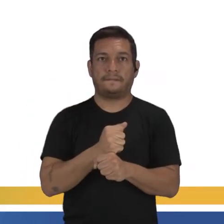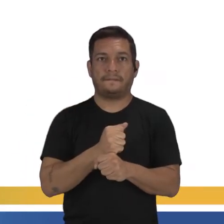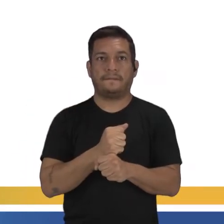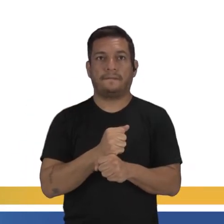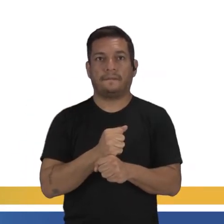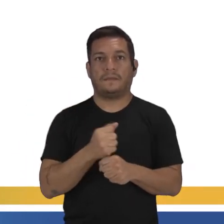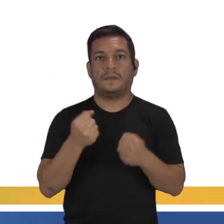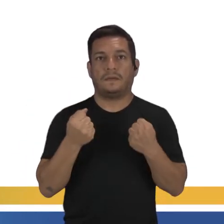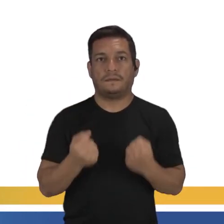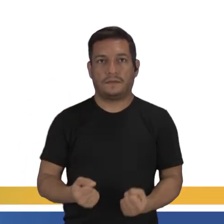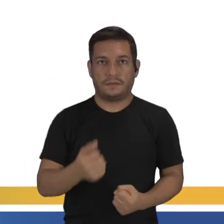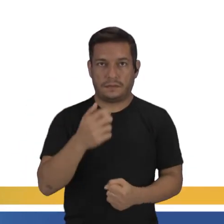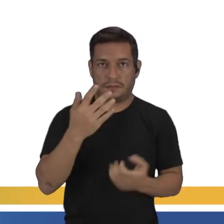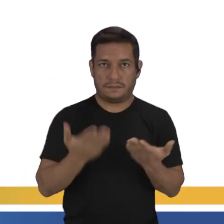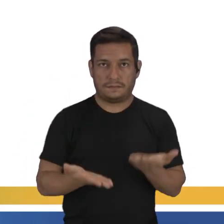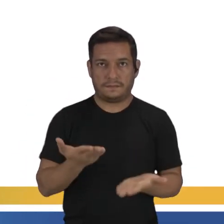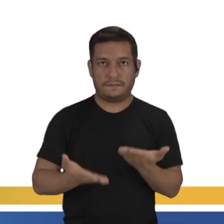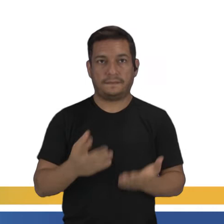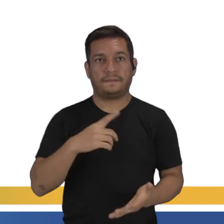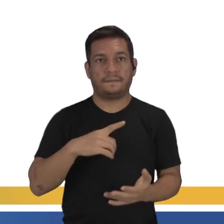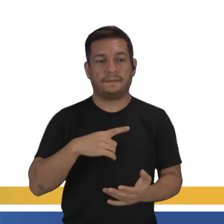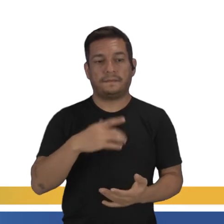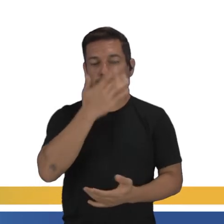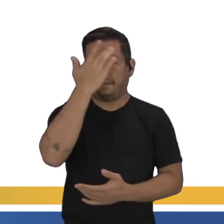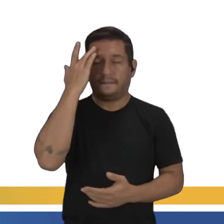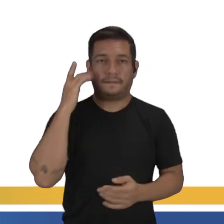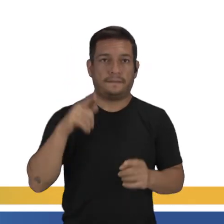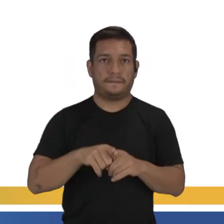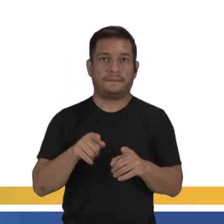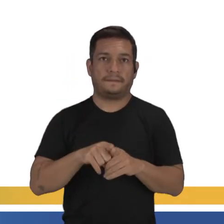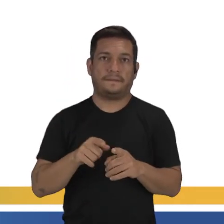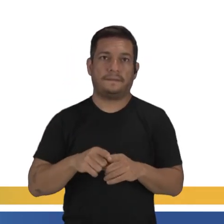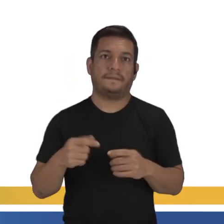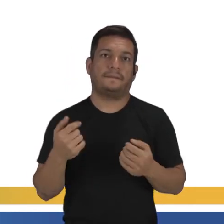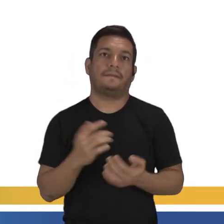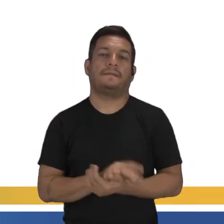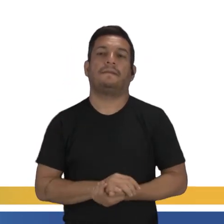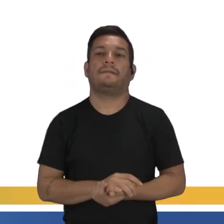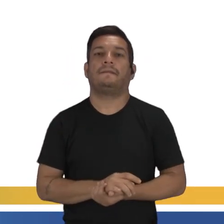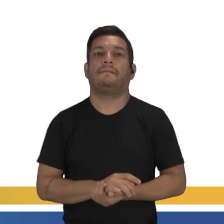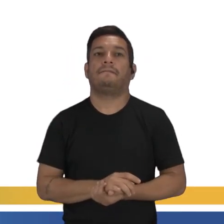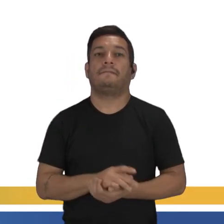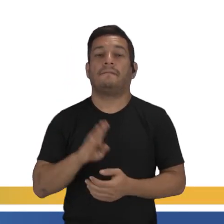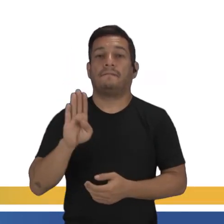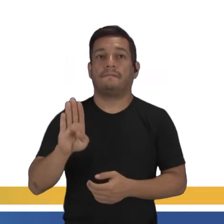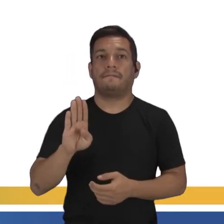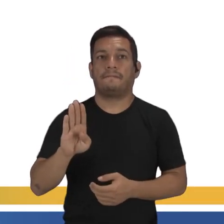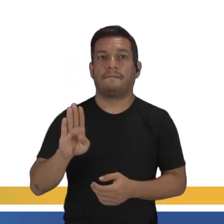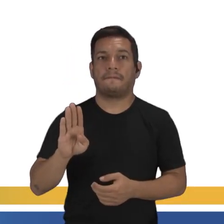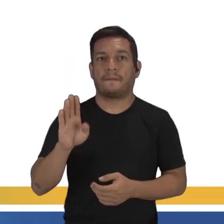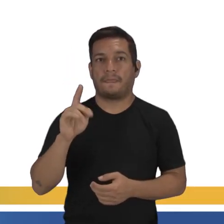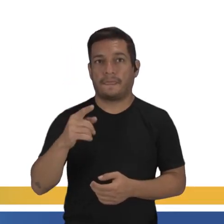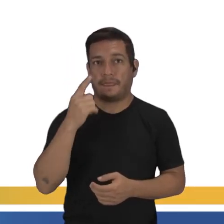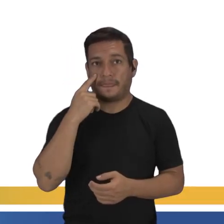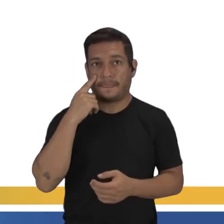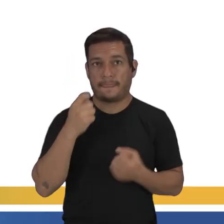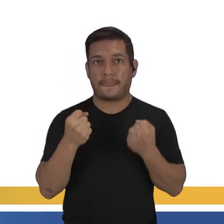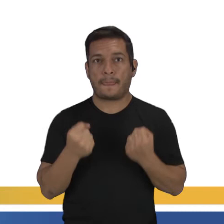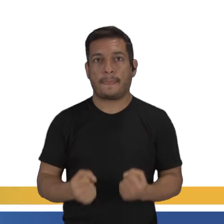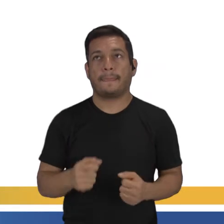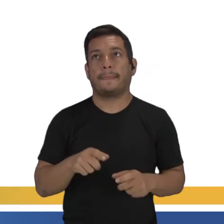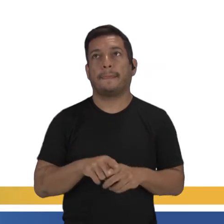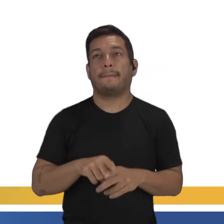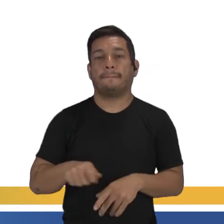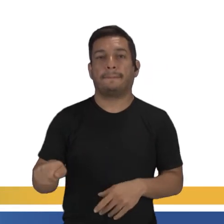balança exerce sobre a pessoa e determine sua direção e seu sentido. E letra B. Supondo que a força